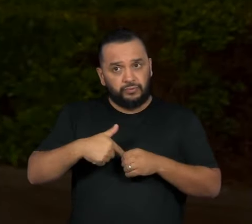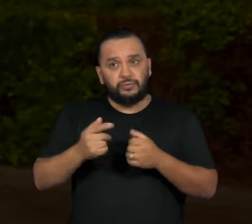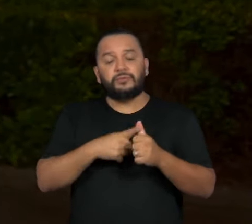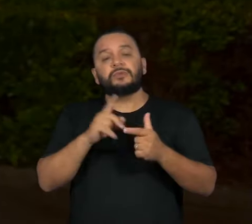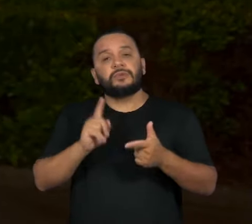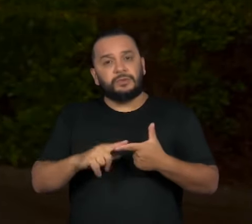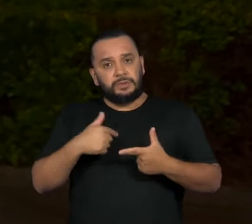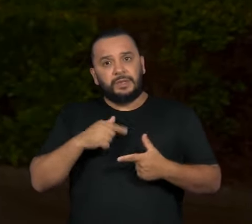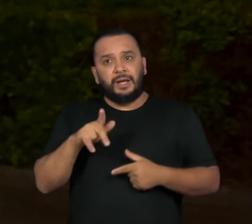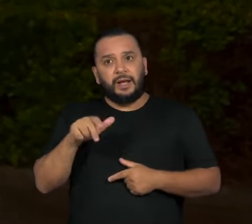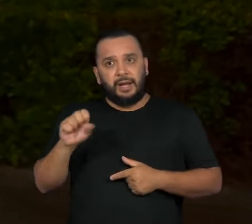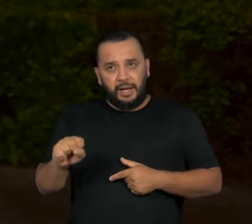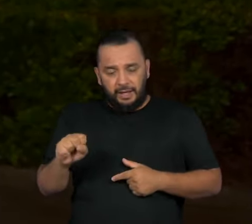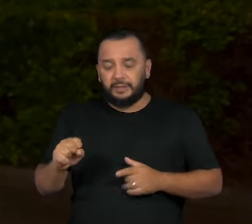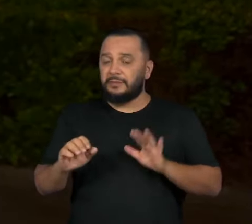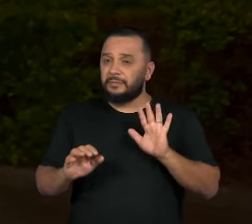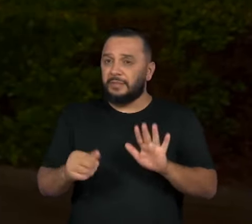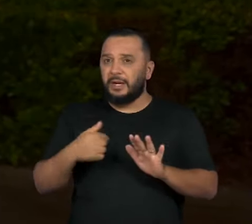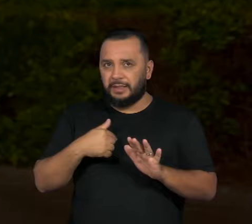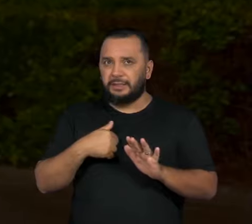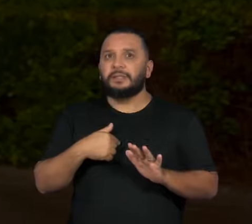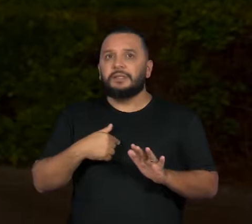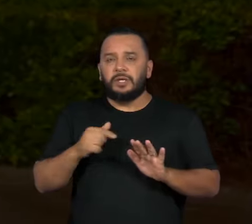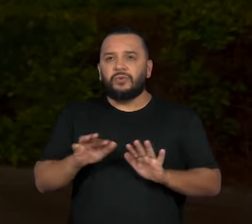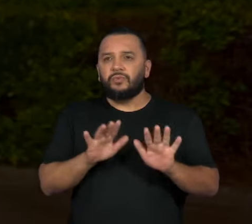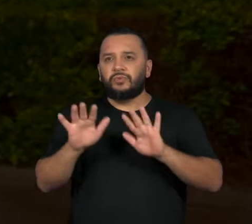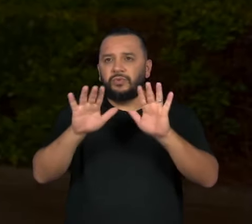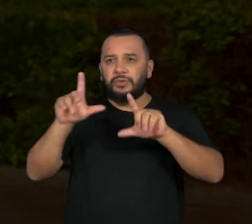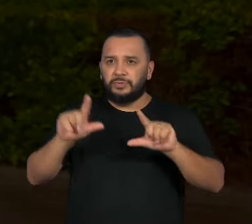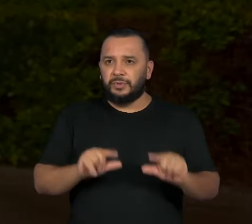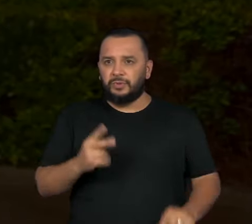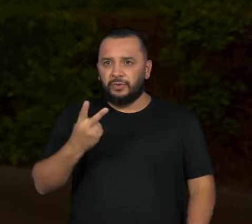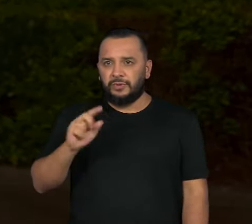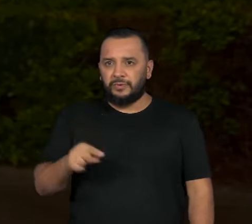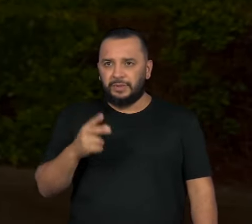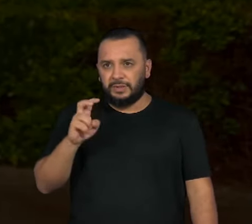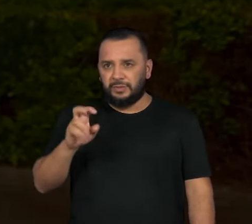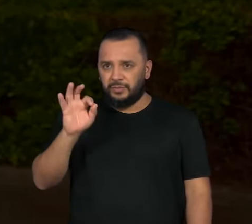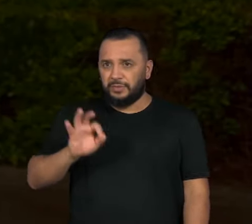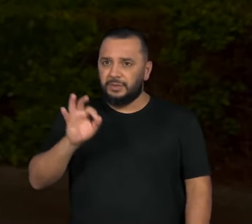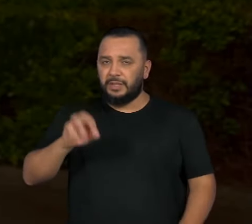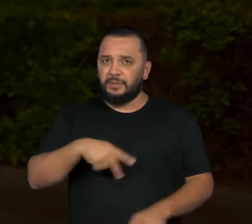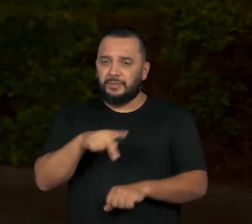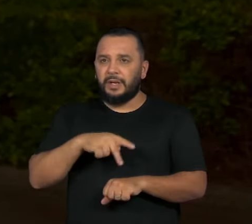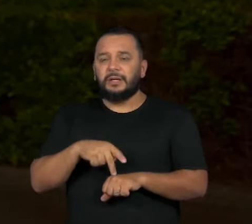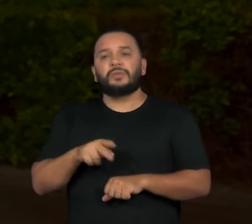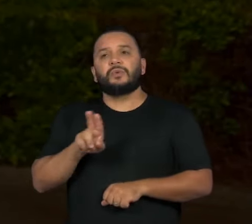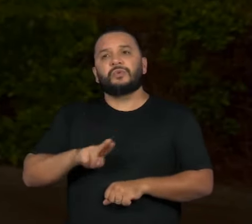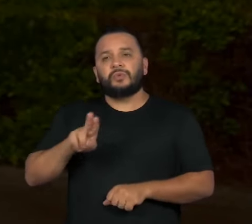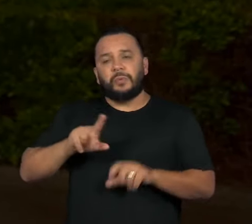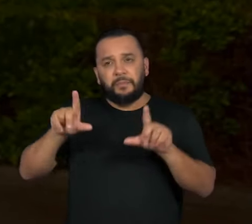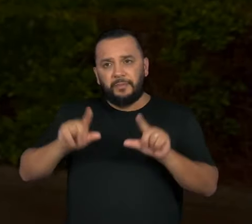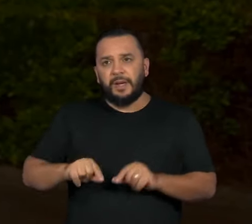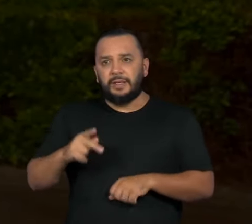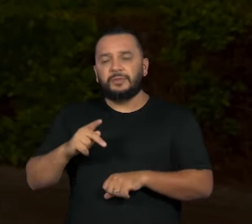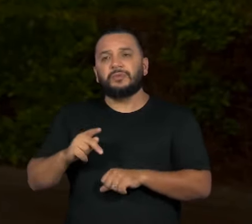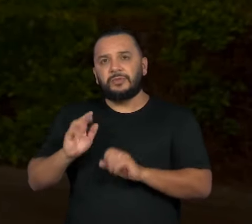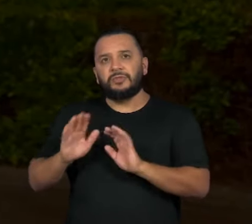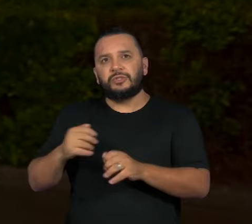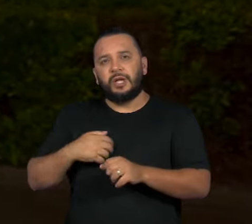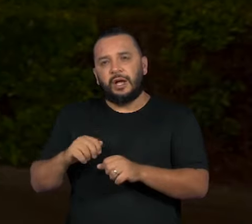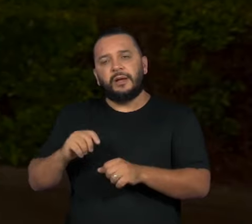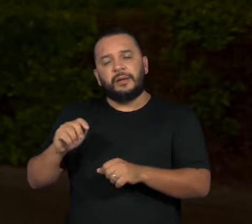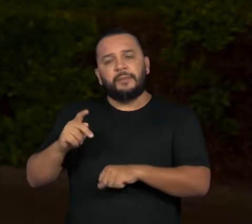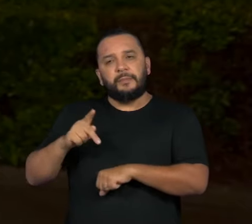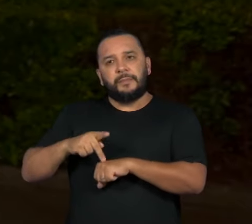na Ucrânia, as emissões diminuíram 2,5%. Os países europeus usaram menos carvão e mais energias renováveis.